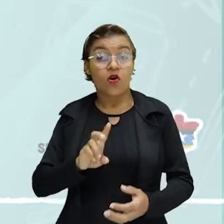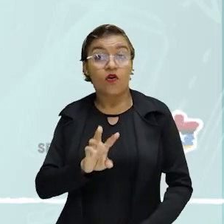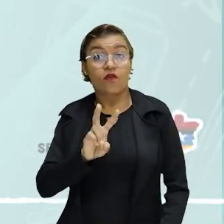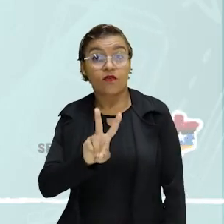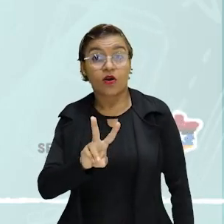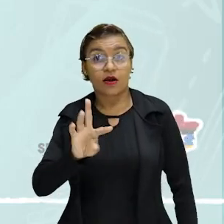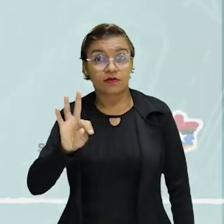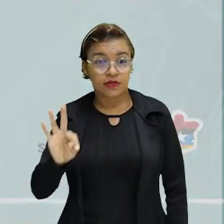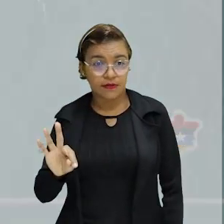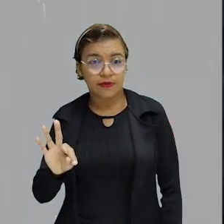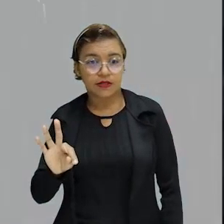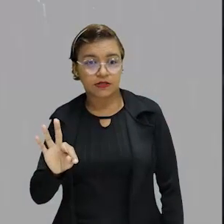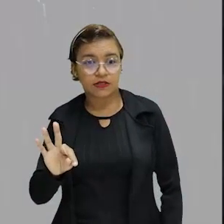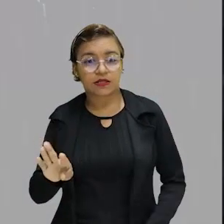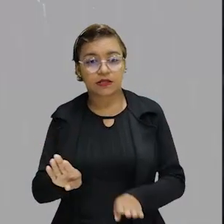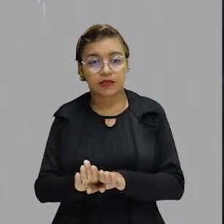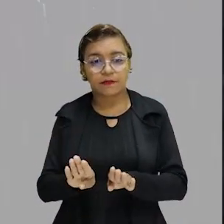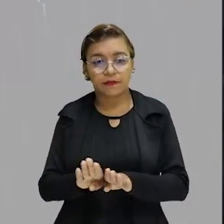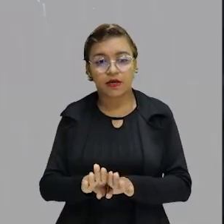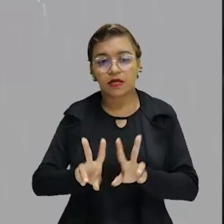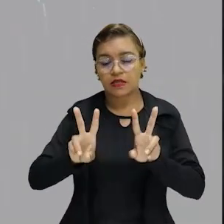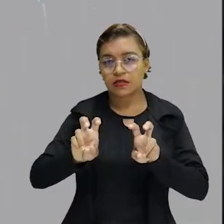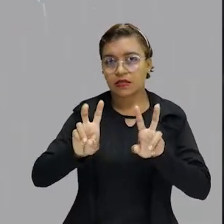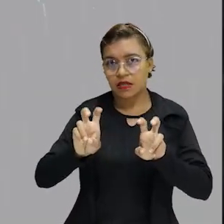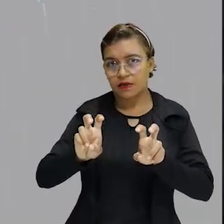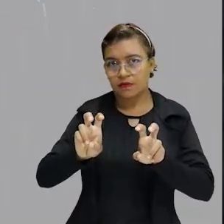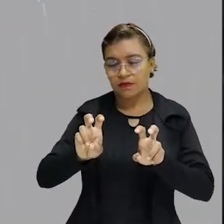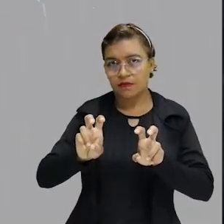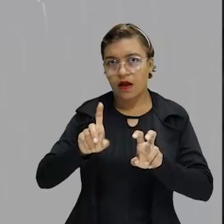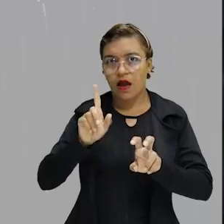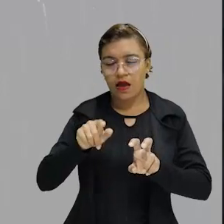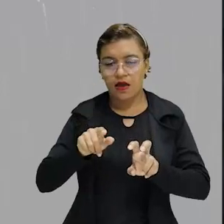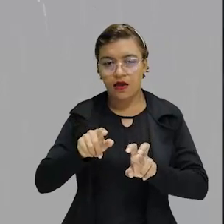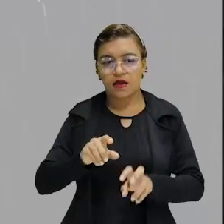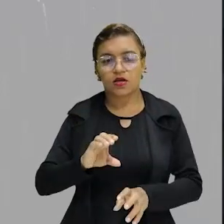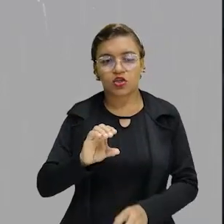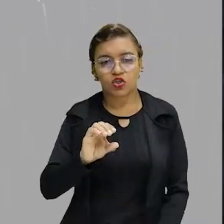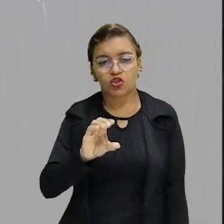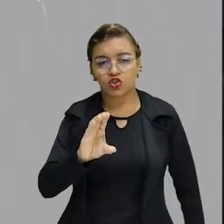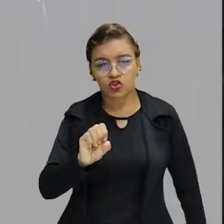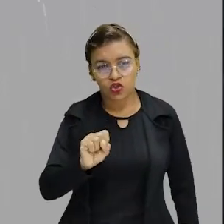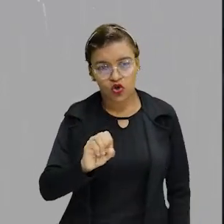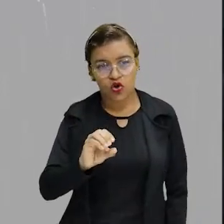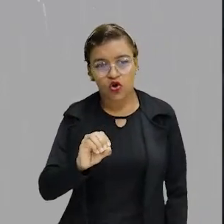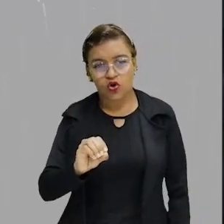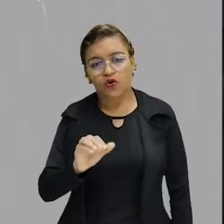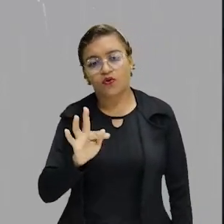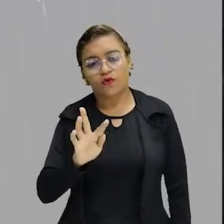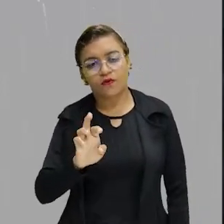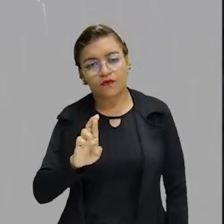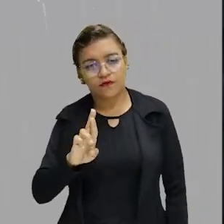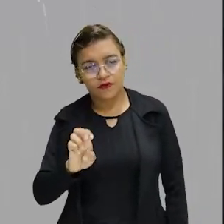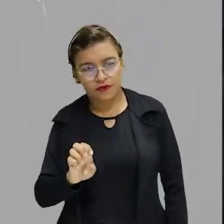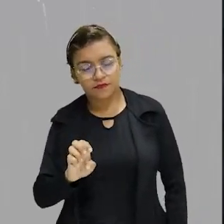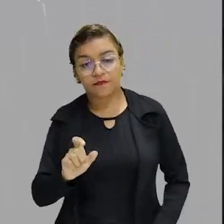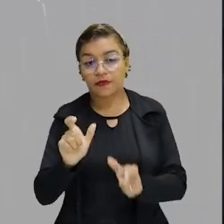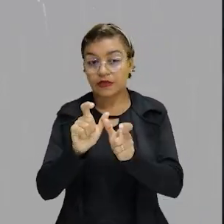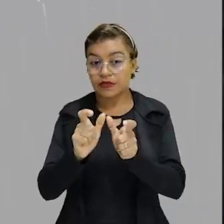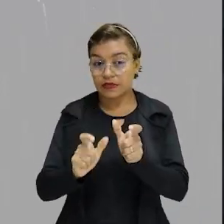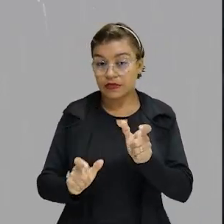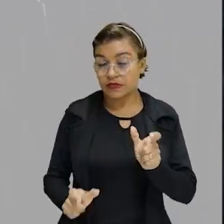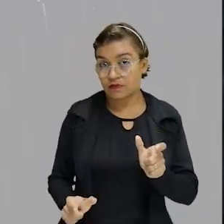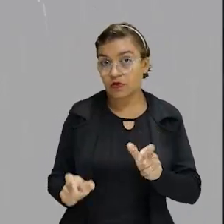do radical mais a vogal temática. Então, junto o radical e a vogal temática, tem o tema. Sofre, desinência,